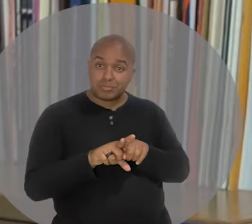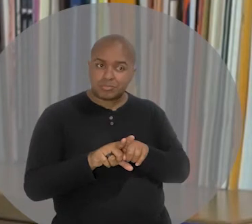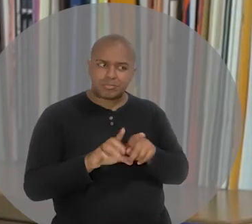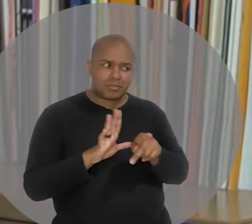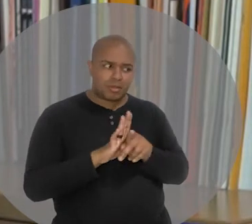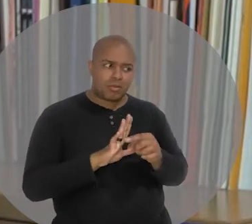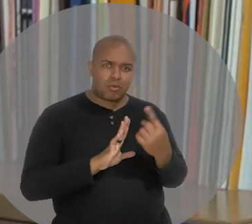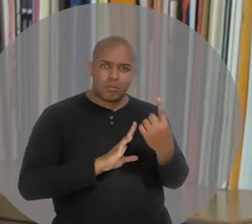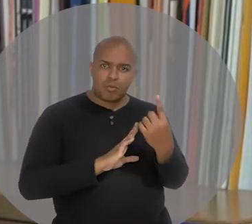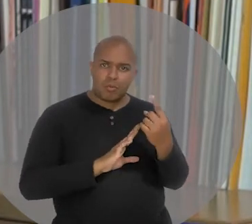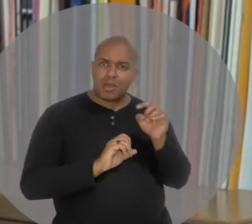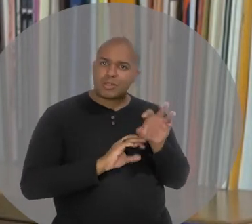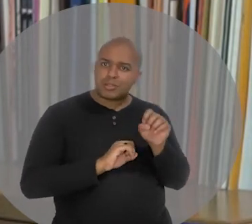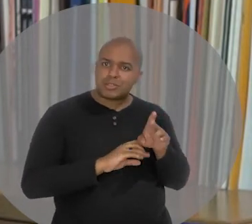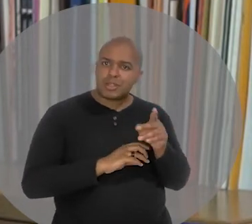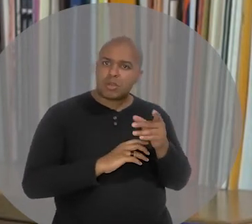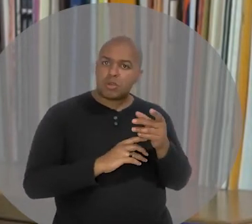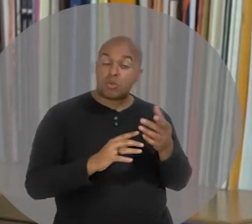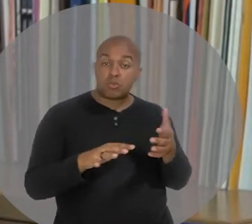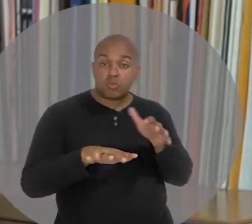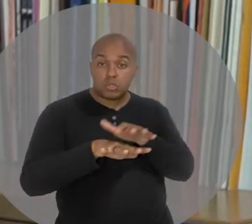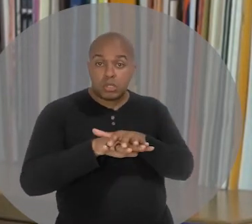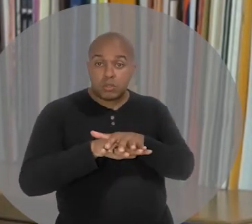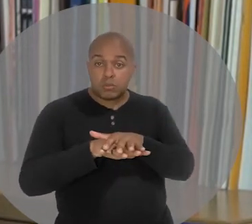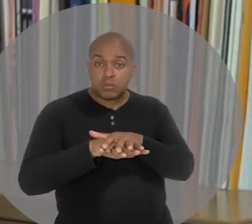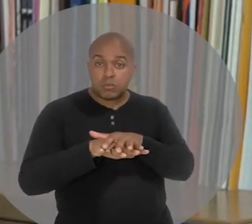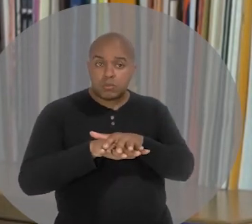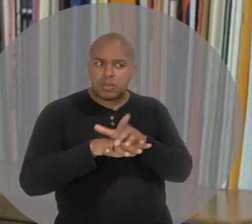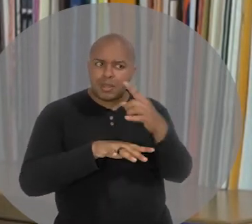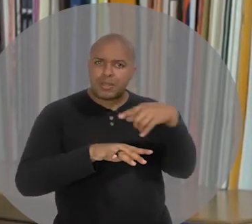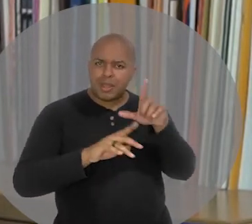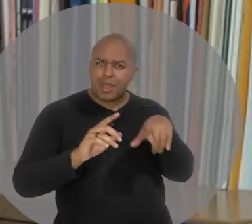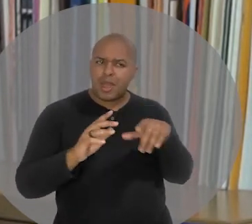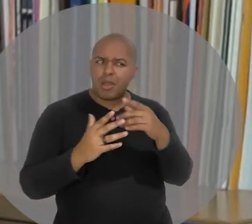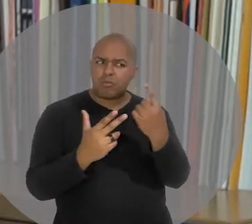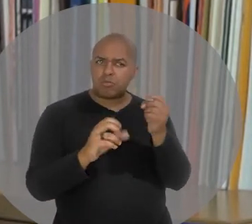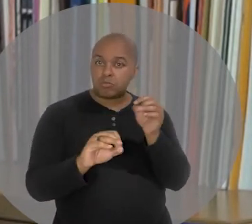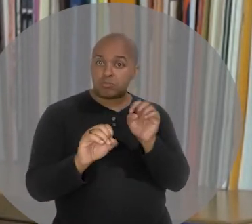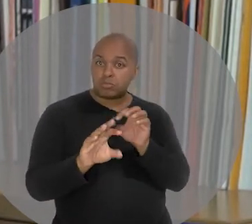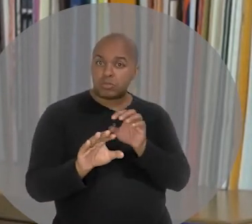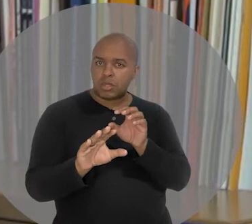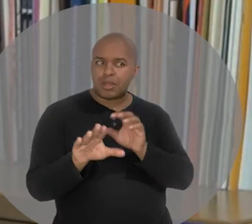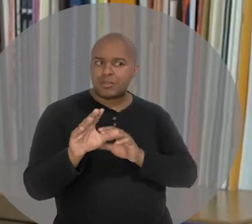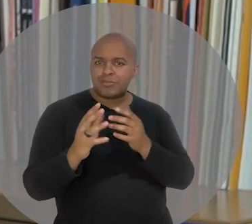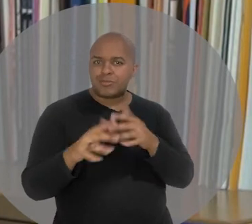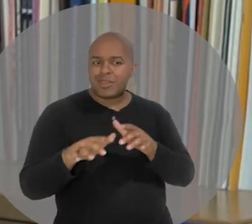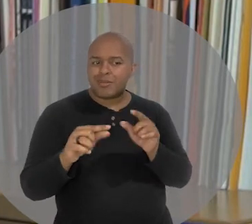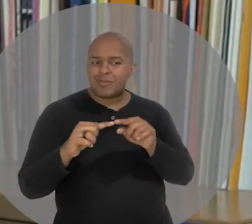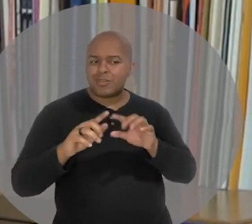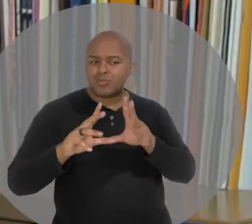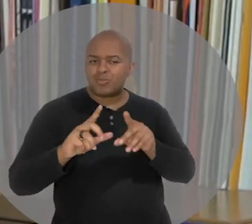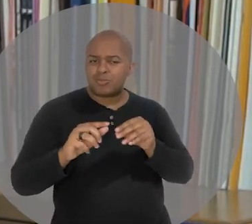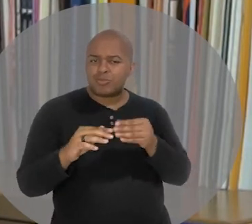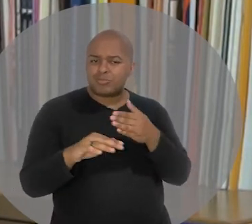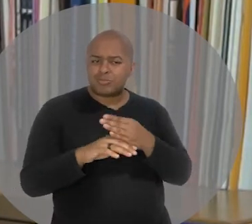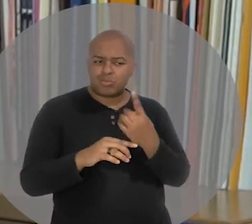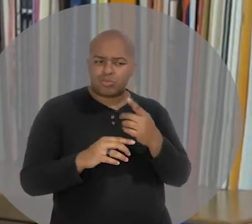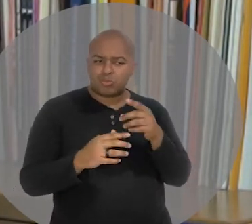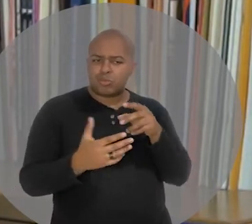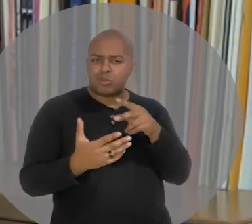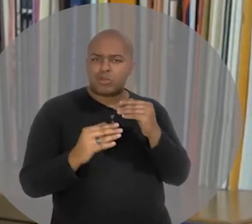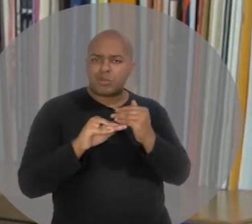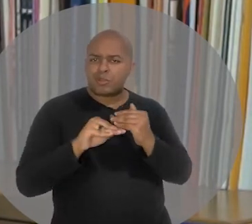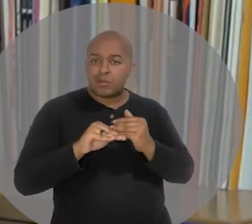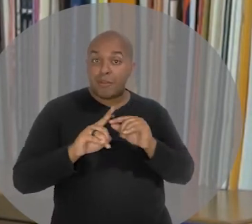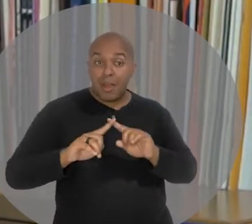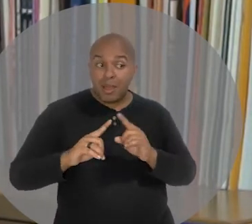Uma educação inclusiva, ela seria uma educação que ela não quer colocar todo mundo num pé de igualdade,